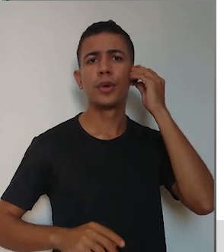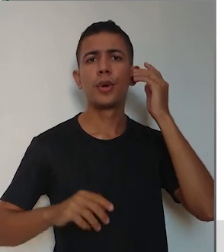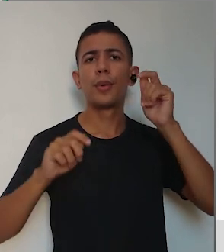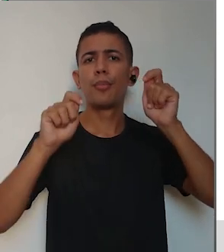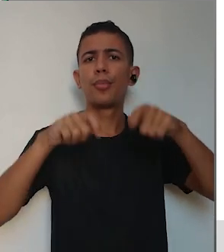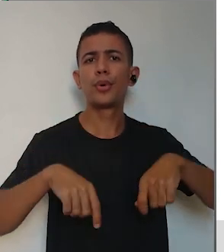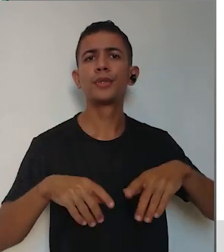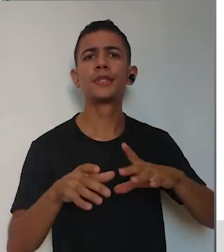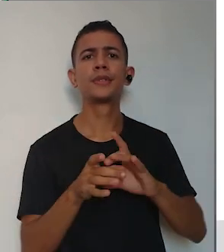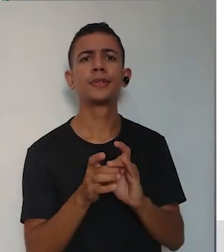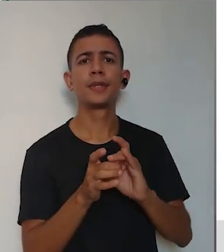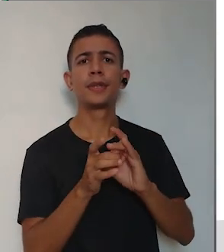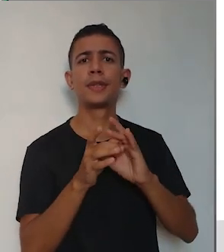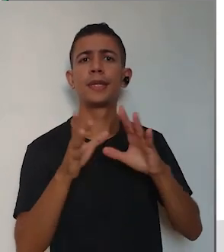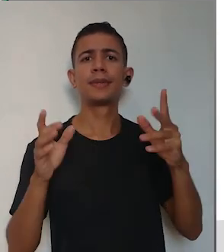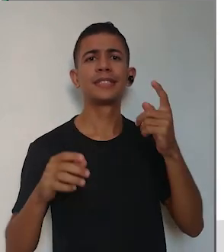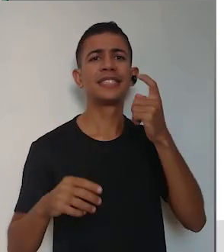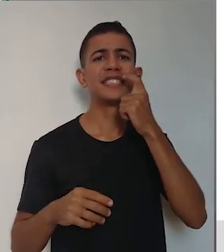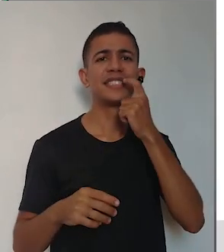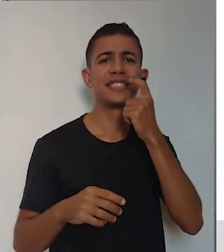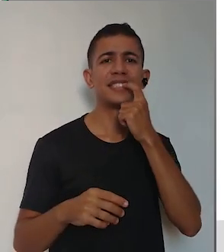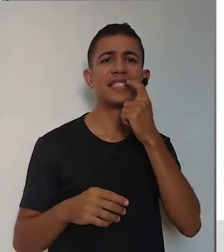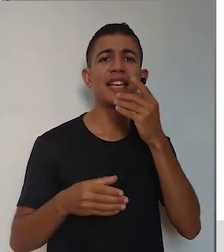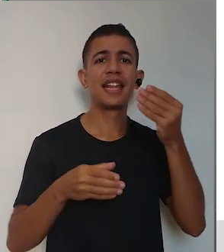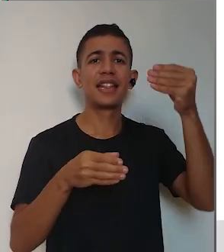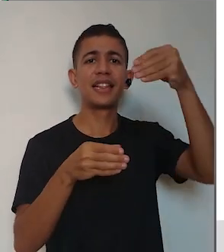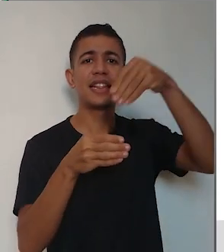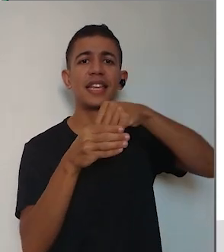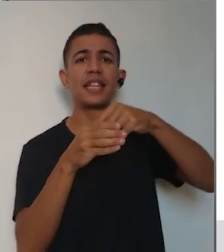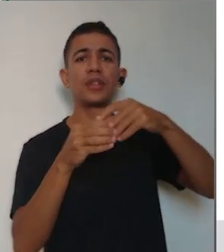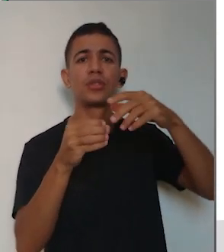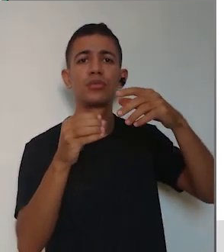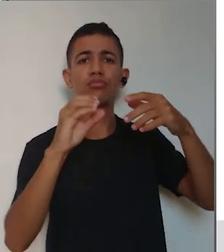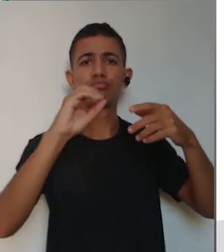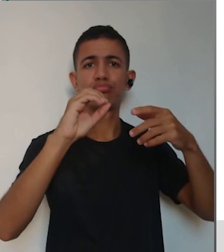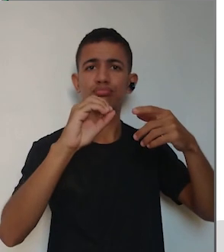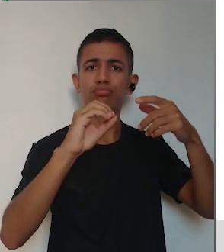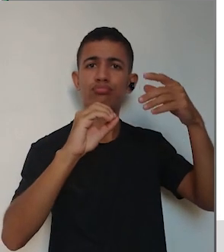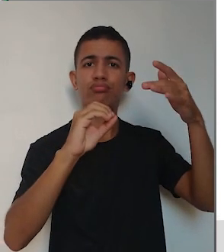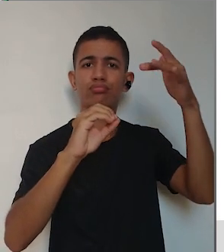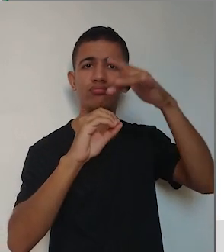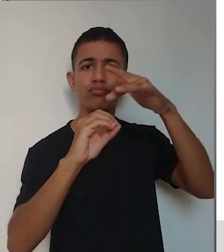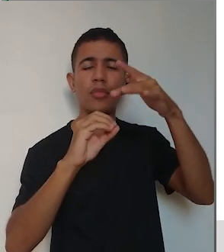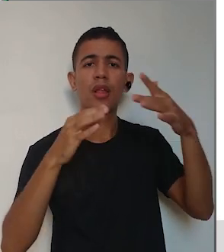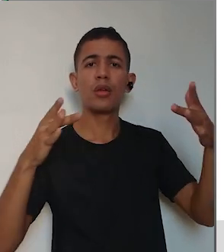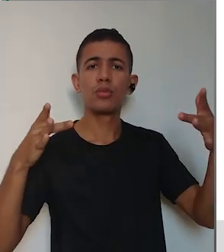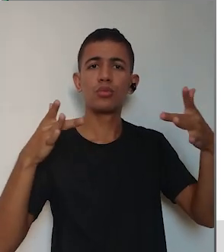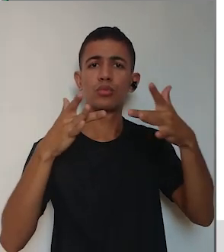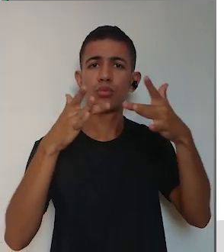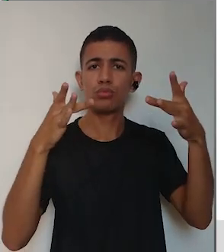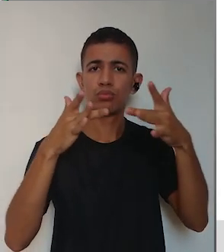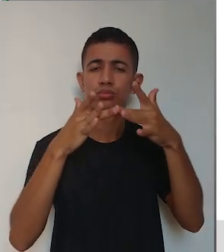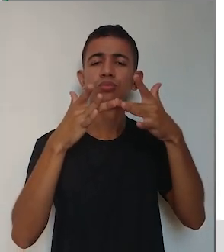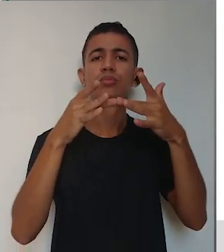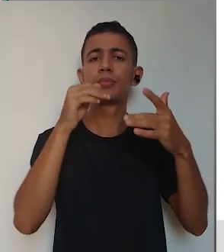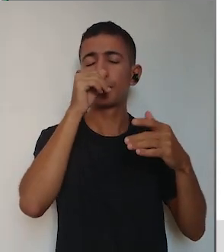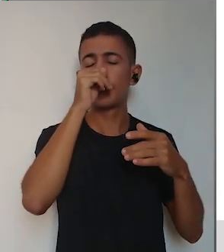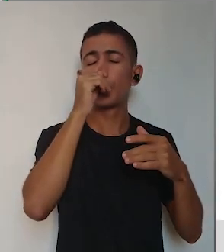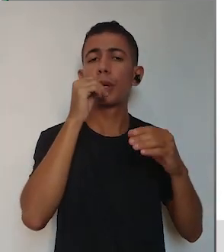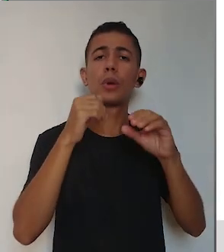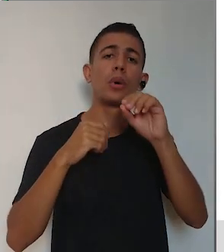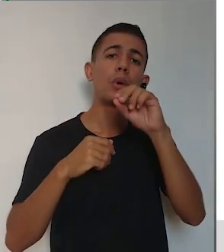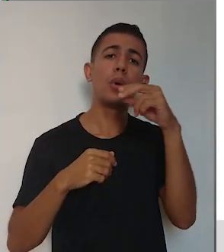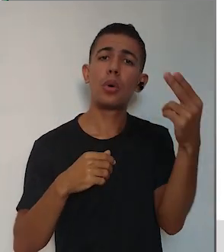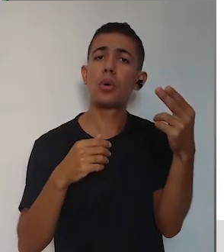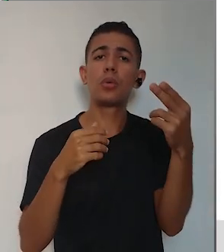poderemos ter a liberação secundária de cálcio no interior da célula que estava associado ao sarcoplasma,